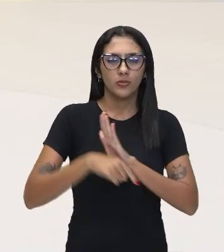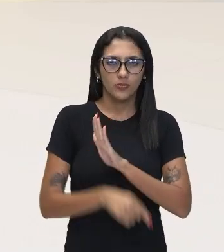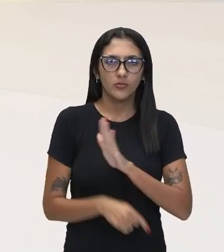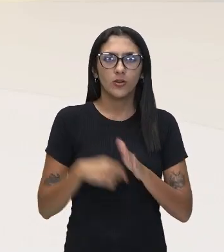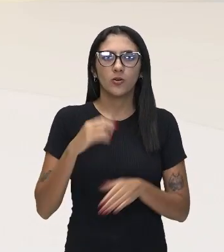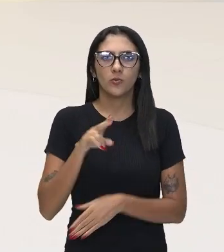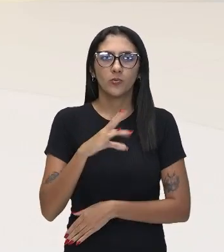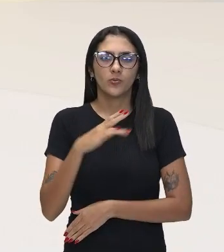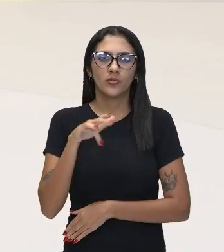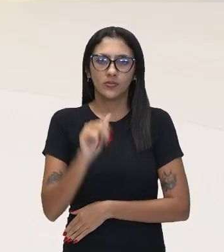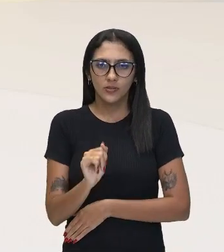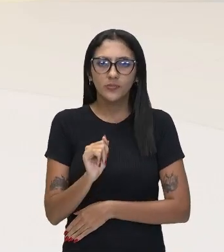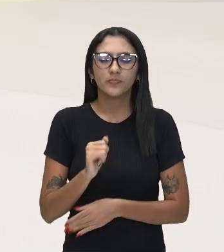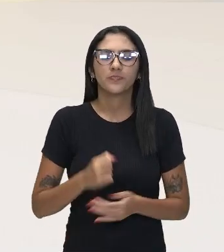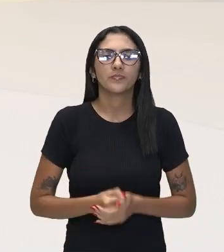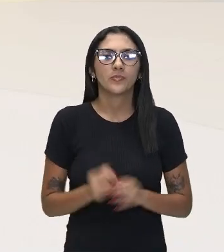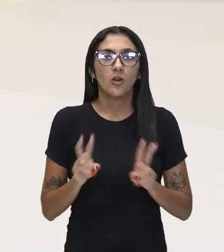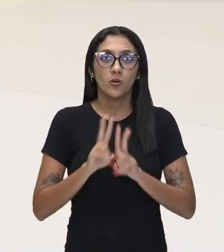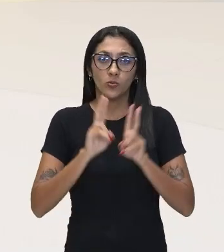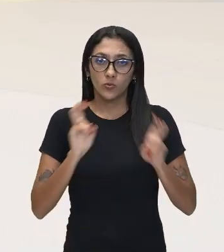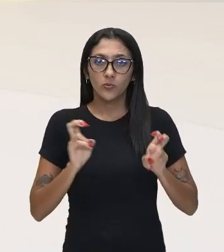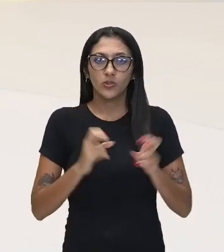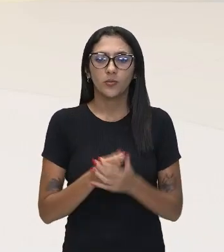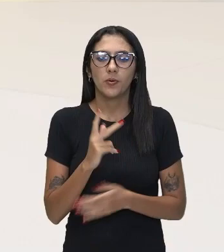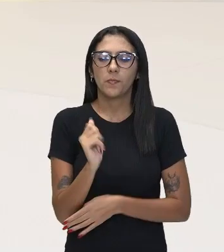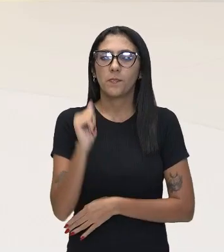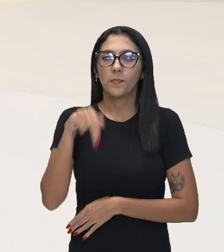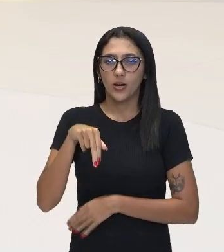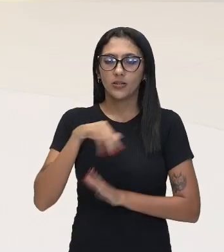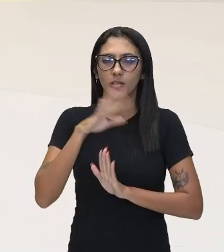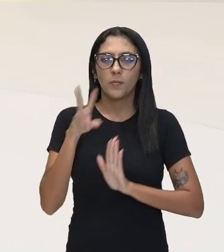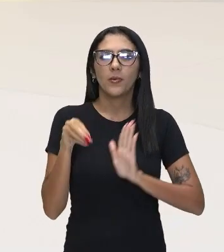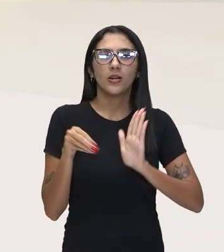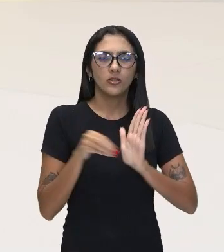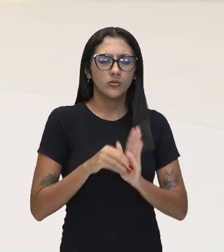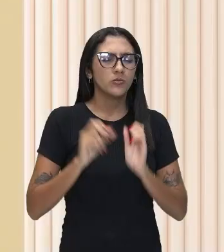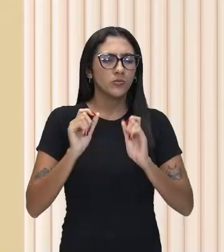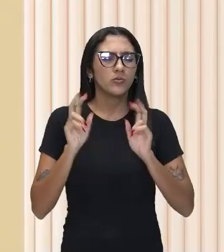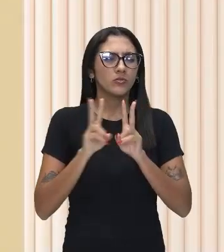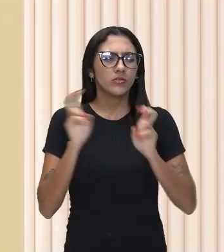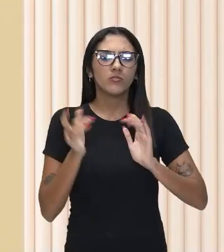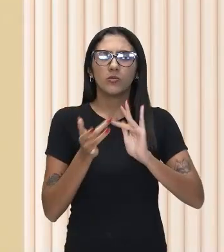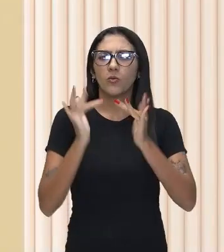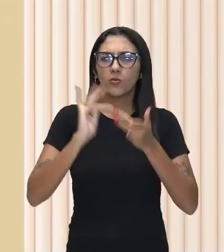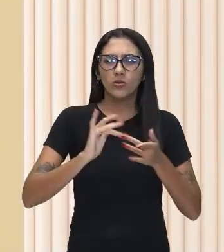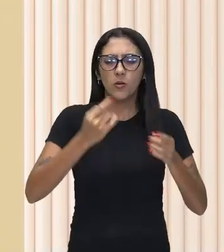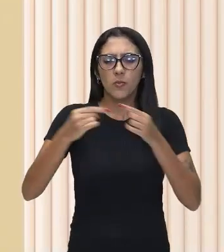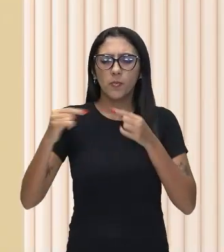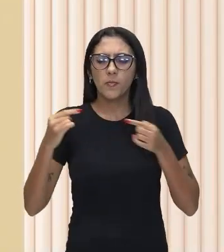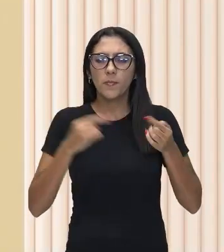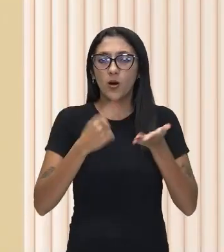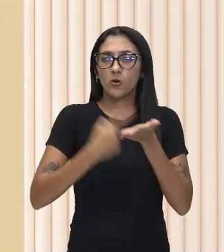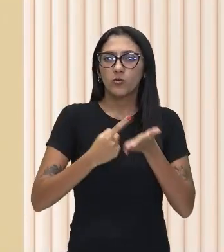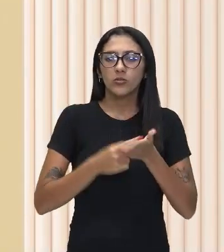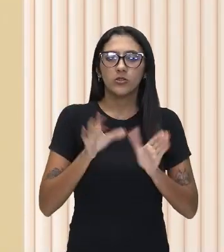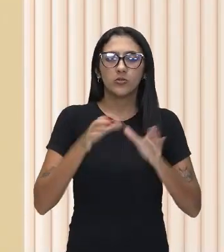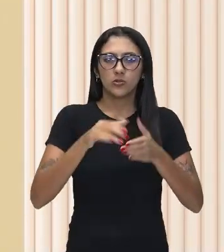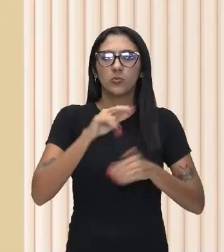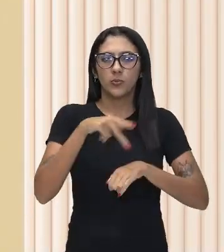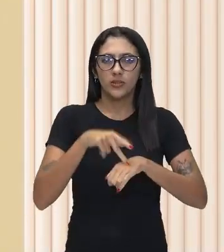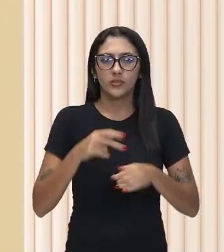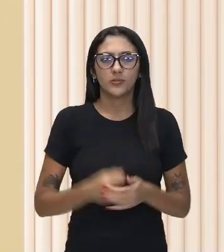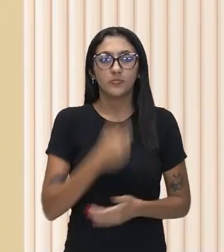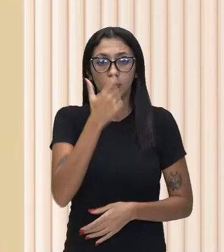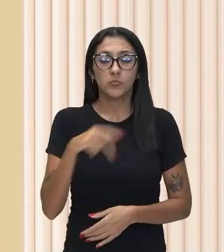aprofundamento Pan-Amazônia e seus conflitos socioterritoriais. Eu sou o professor Eberson Cardoso,